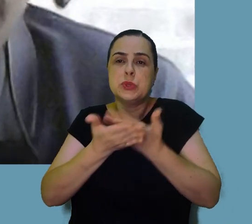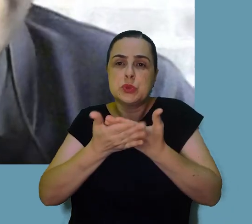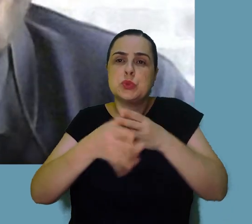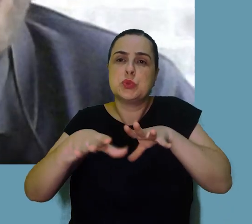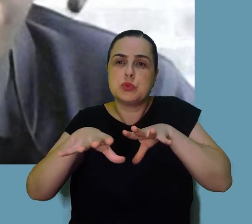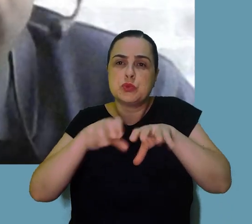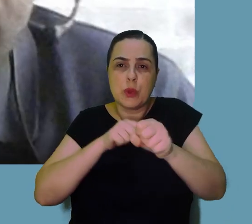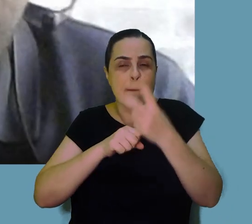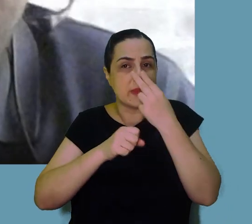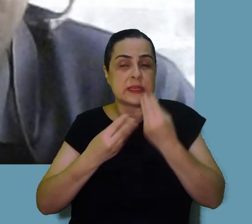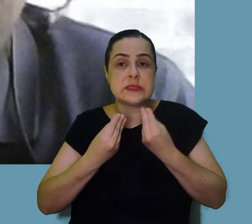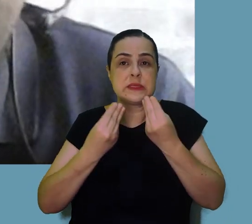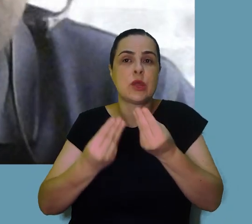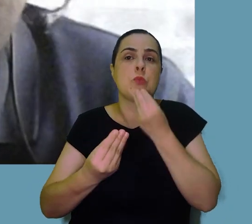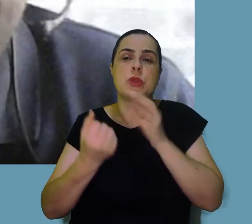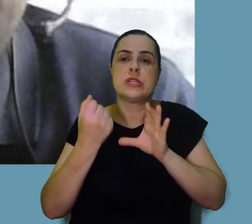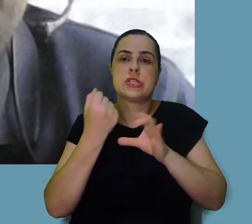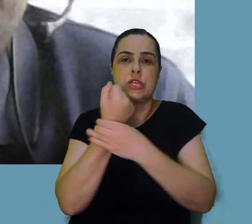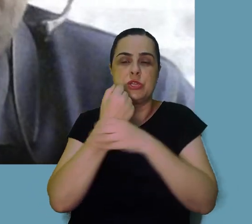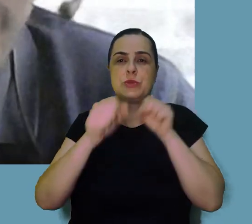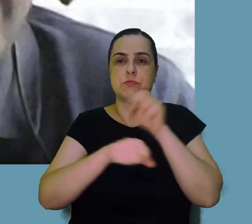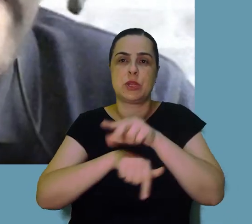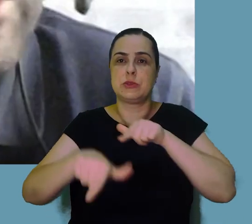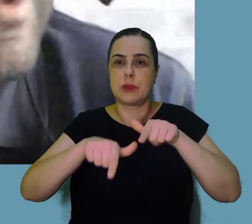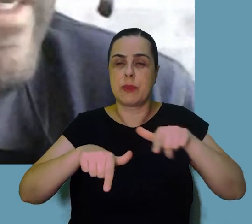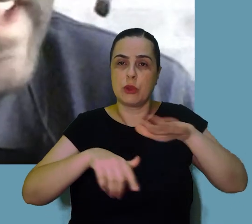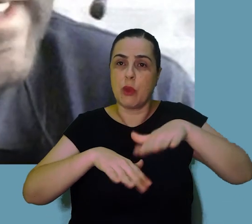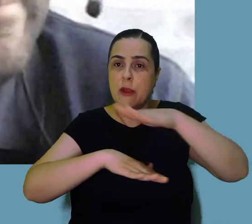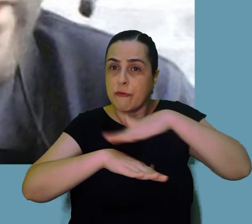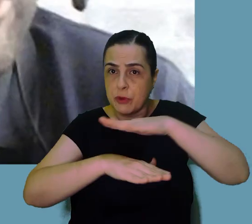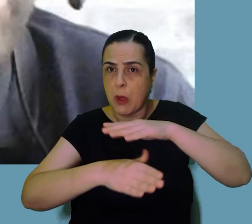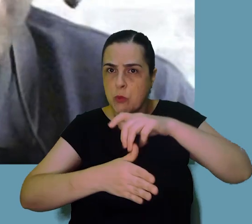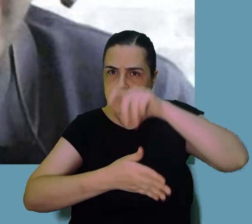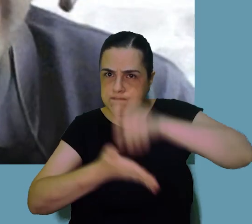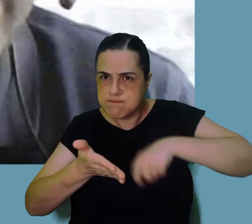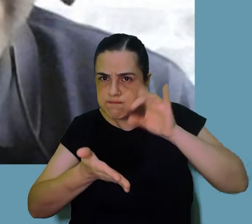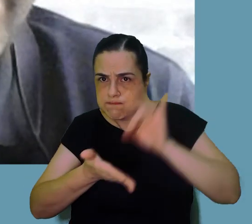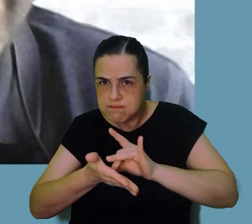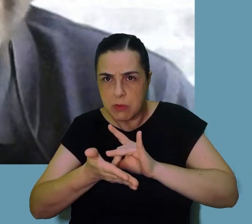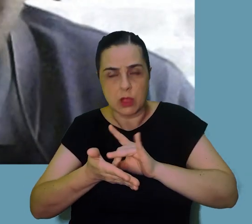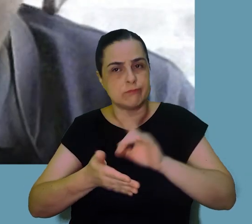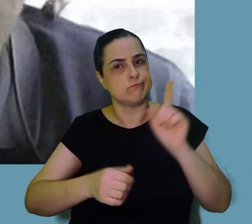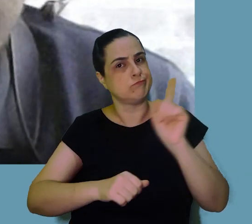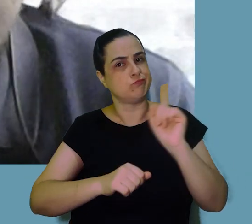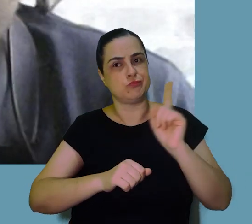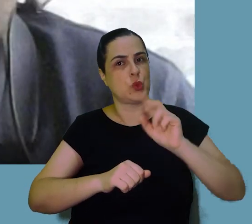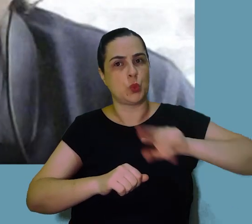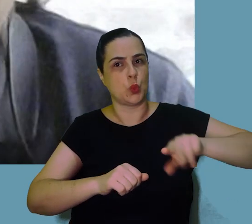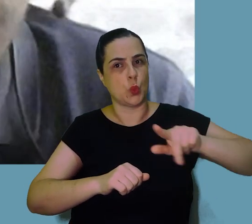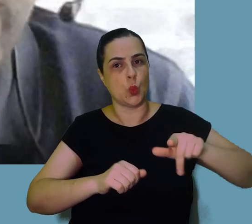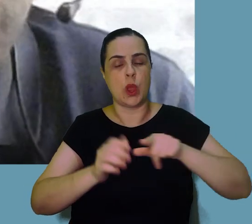garantia uma posição no mercado formal de trabalho. E isso não é verdade, né? O estudo traz esse